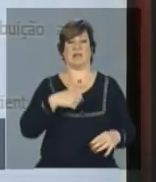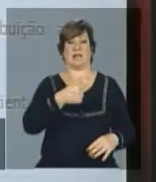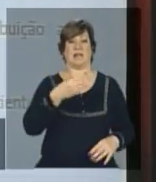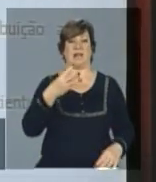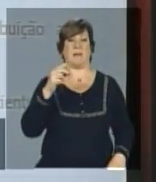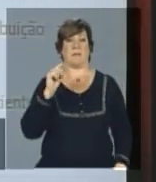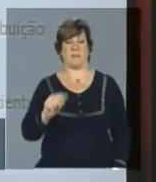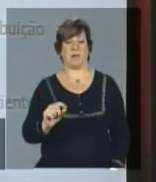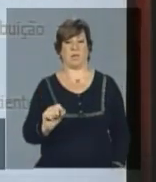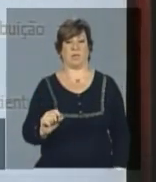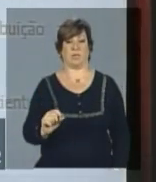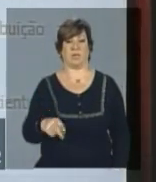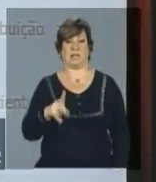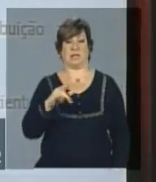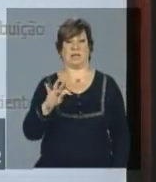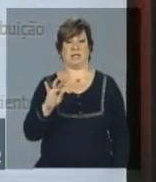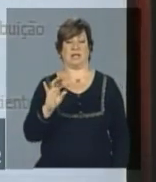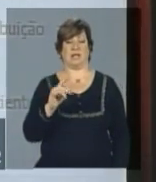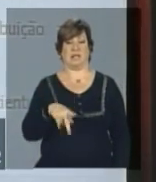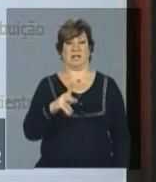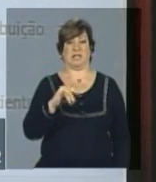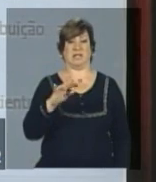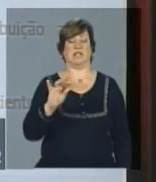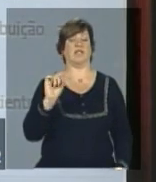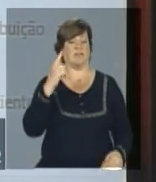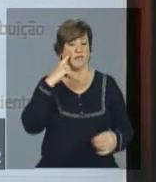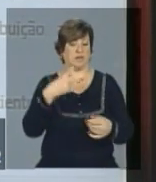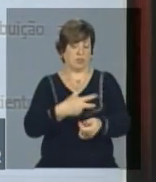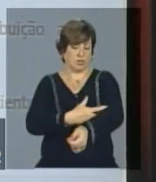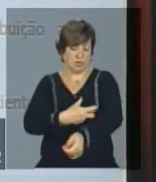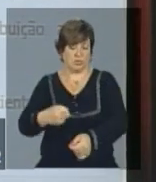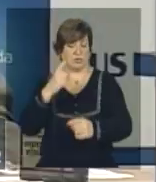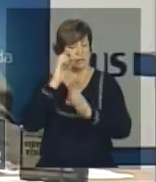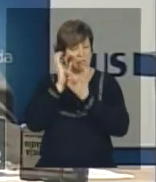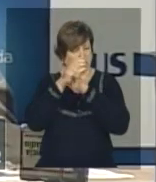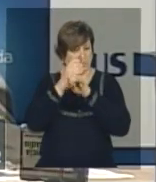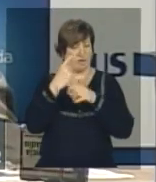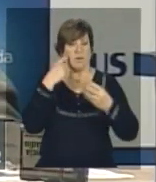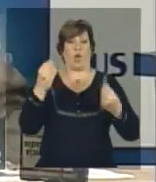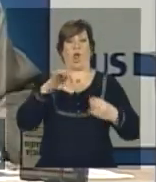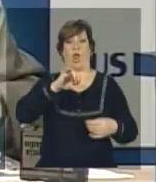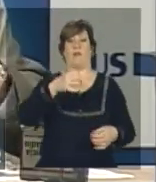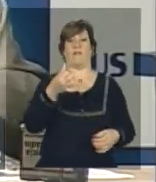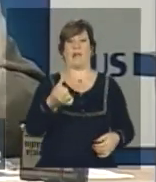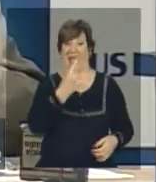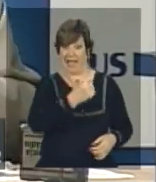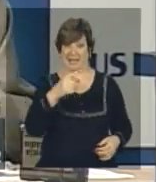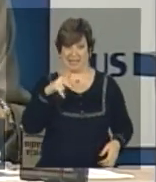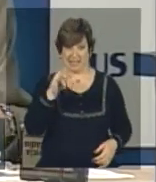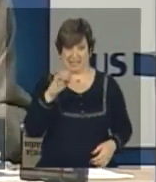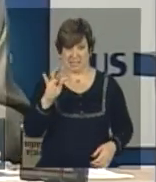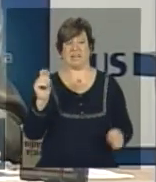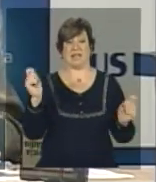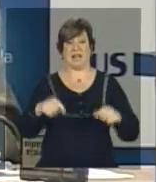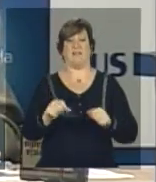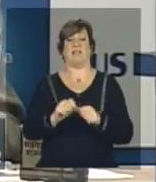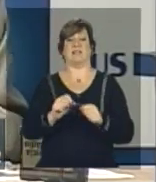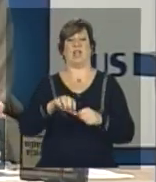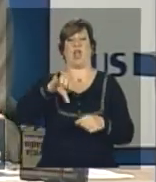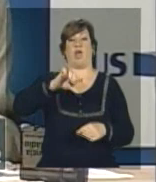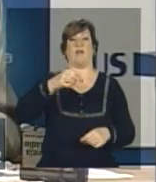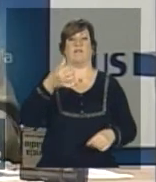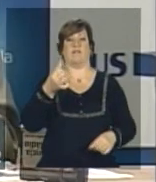diagnósticos, cada kit desse faz 96 exames. Então, a gente tem material suficiente, não